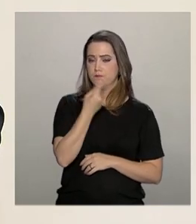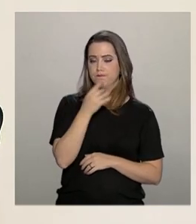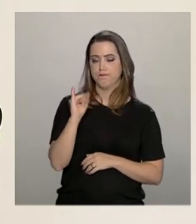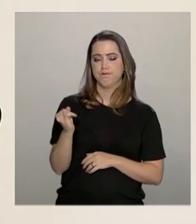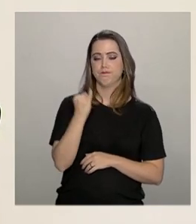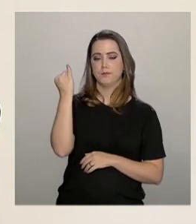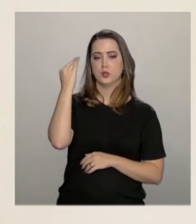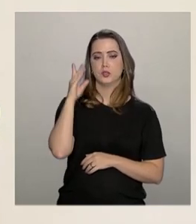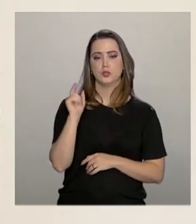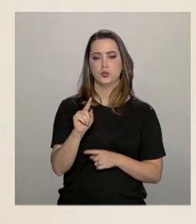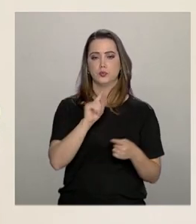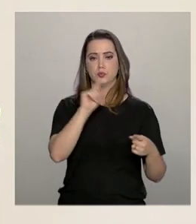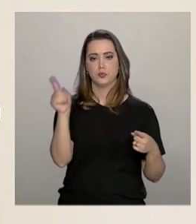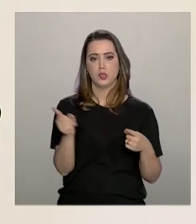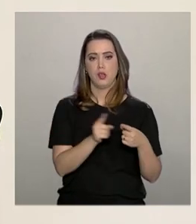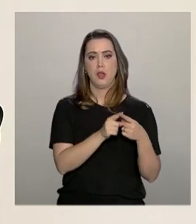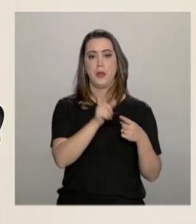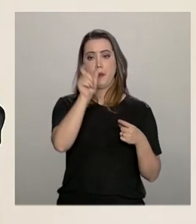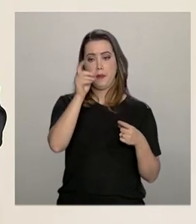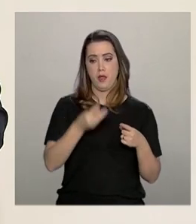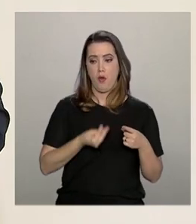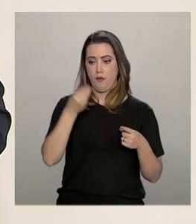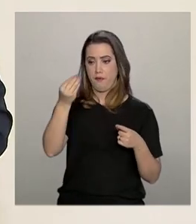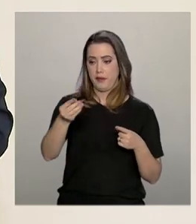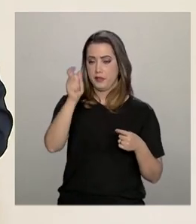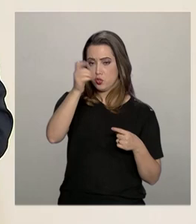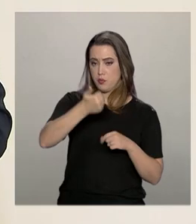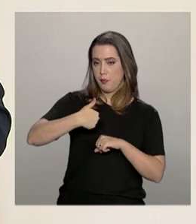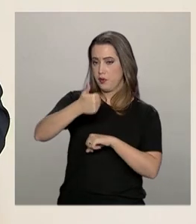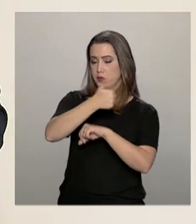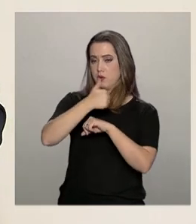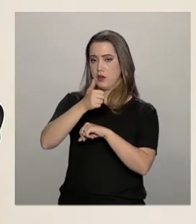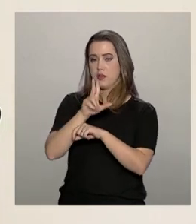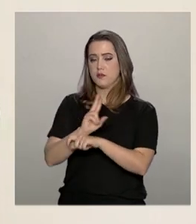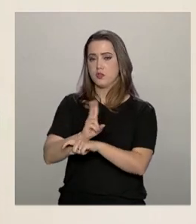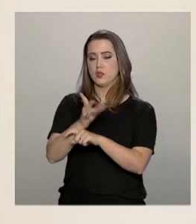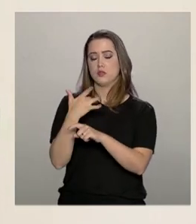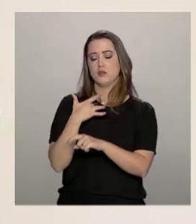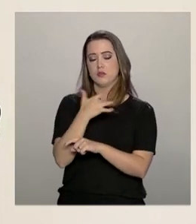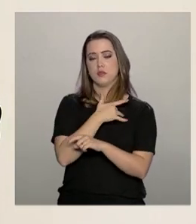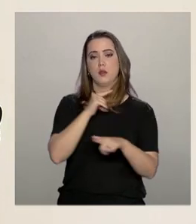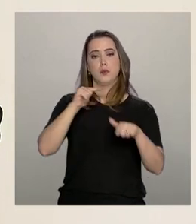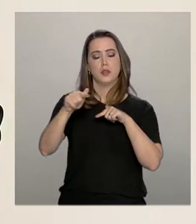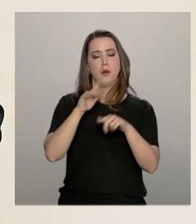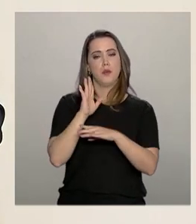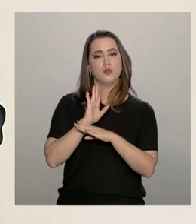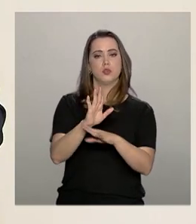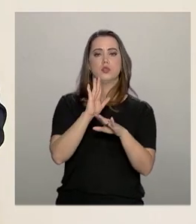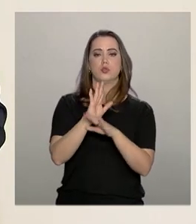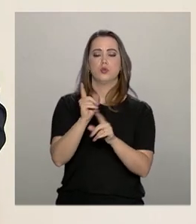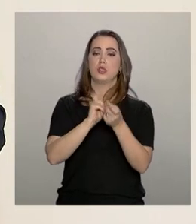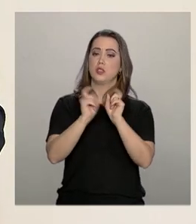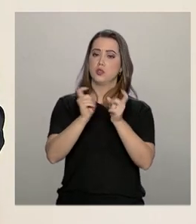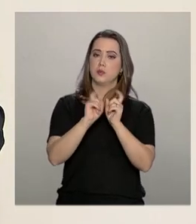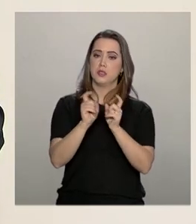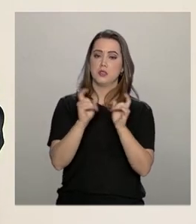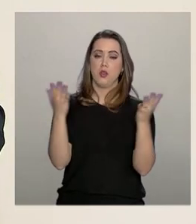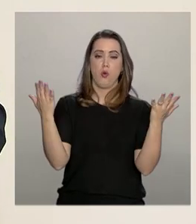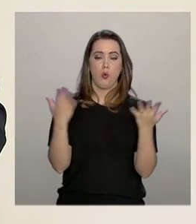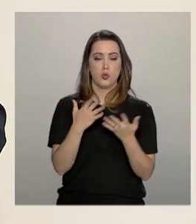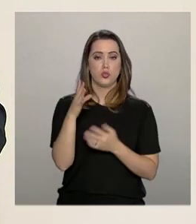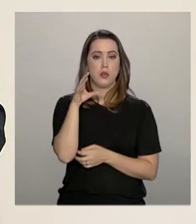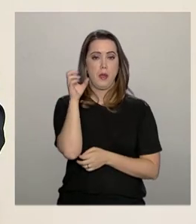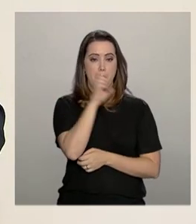destacamos envio de profissionais de vigilância em saúde para as ações de apoio à gestão da